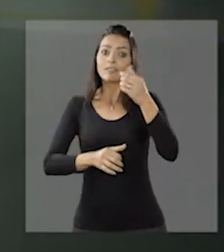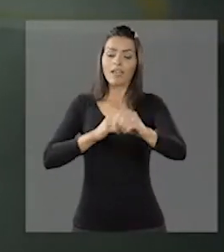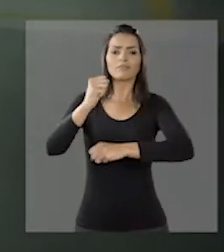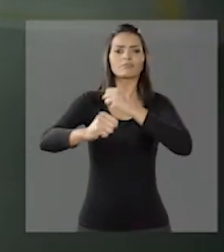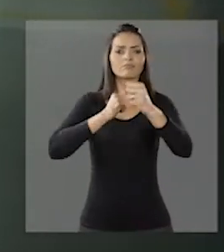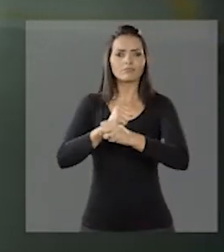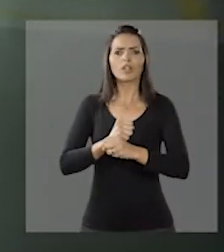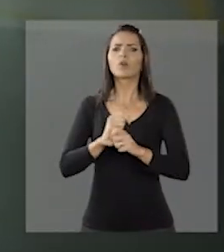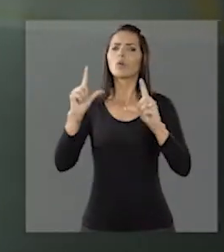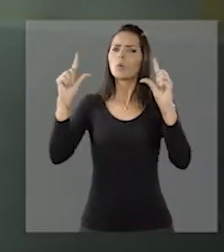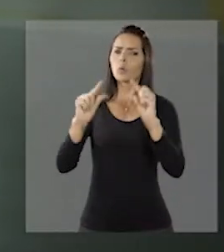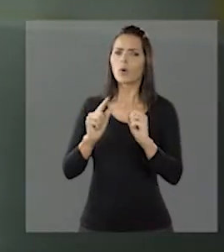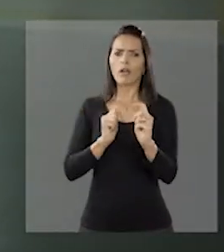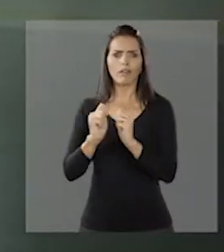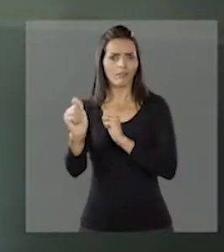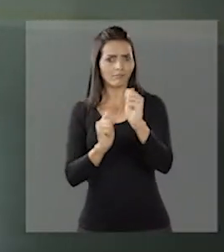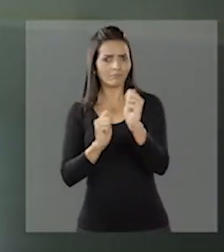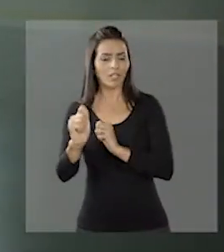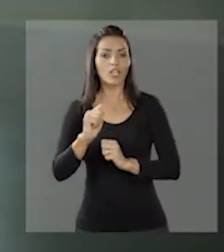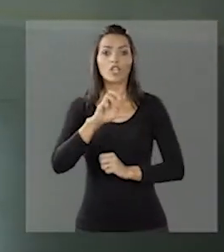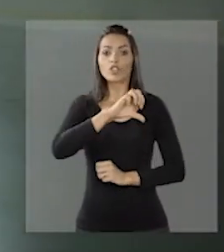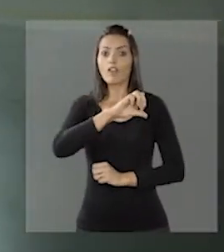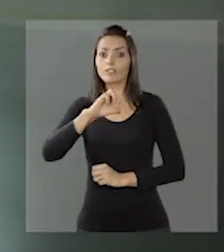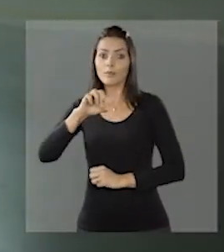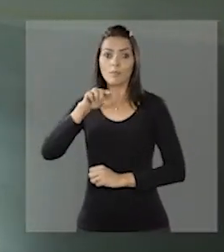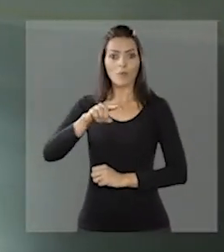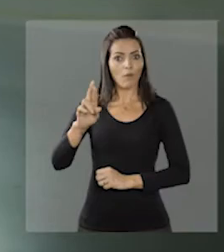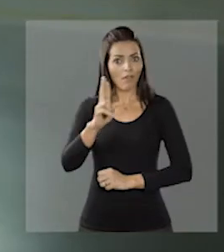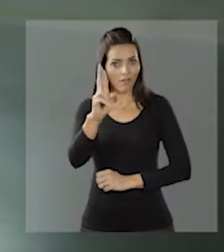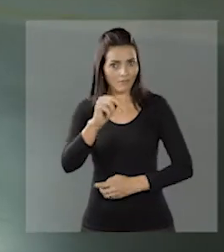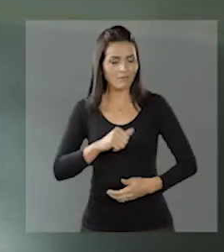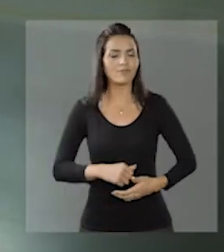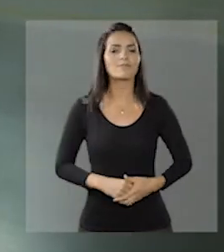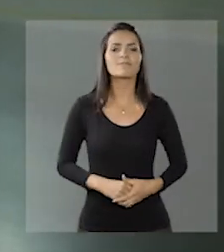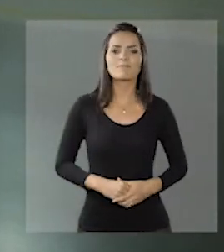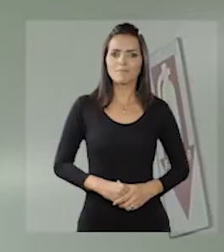resulta numa redução de gastos de quase R$900 mil.